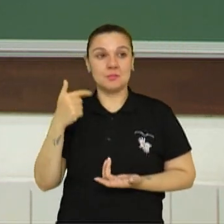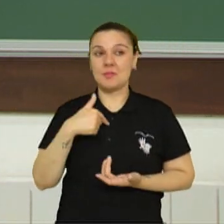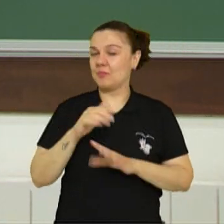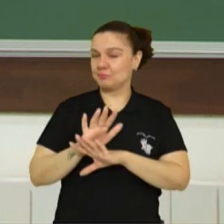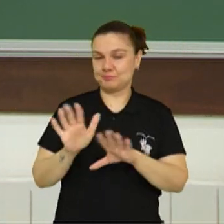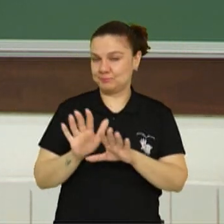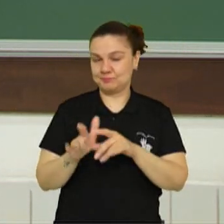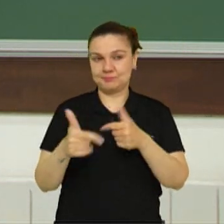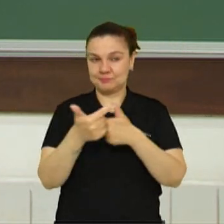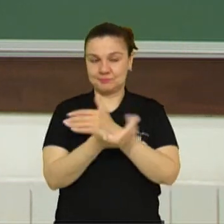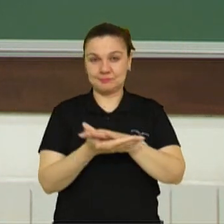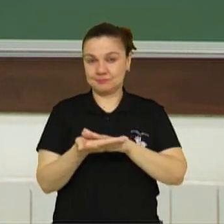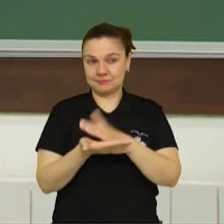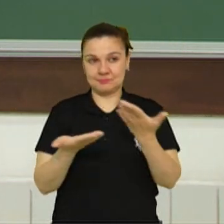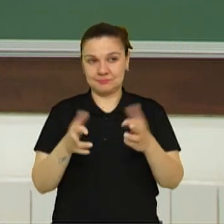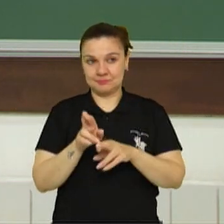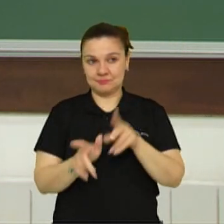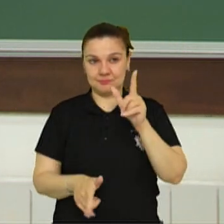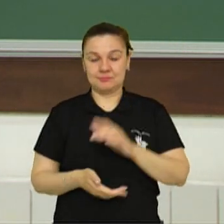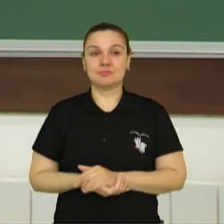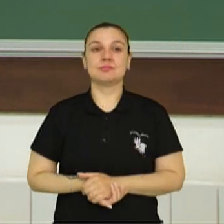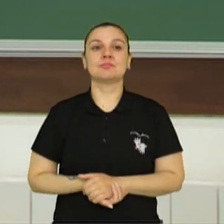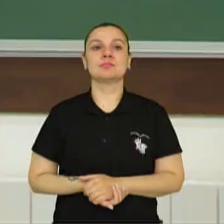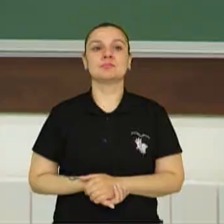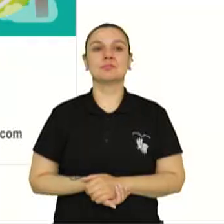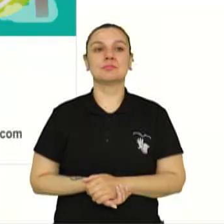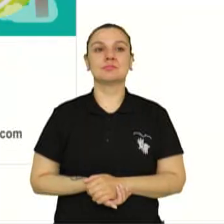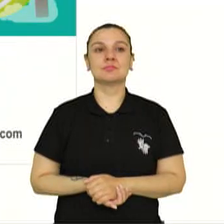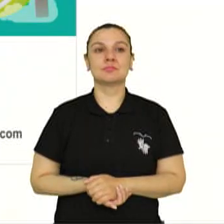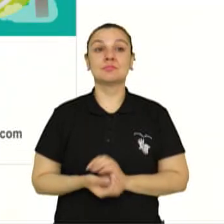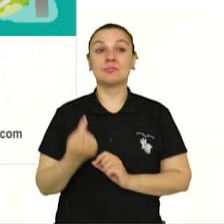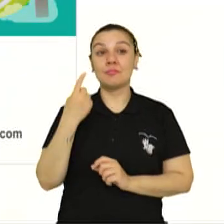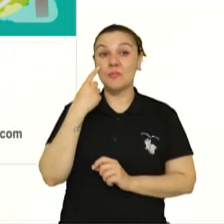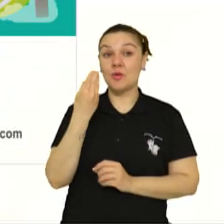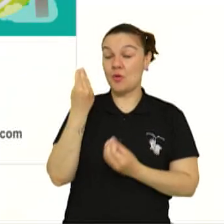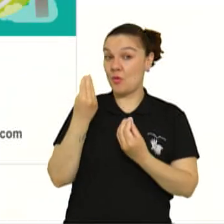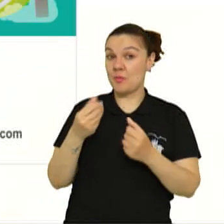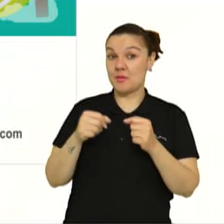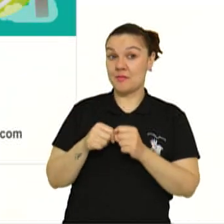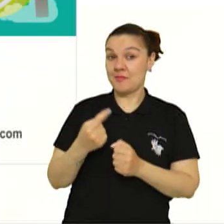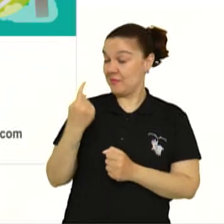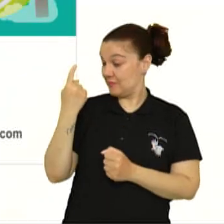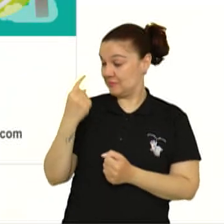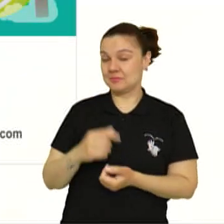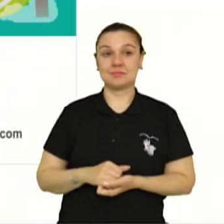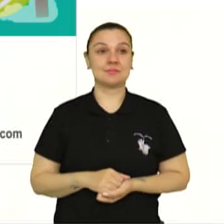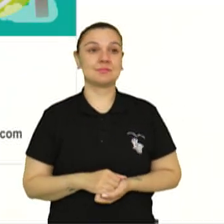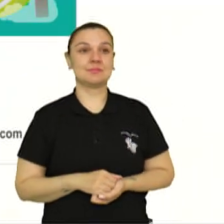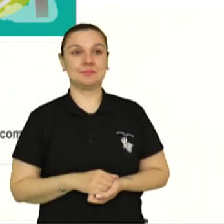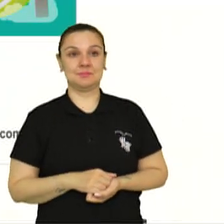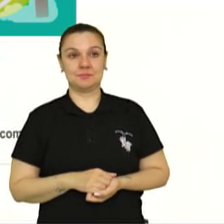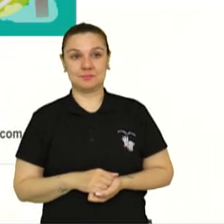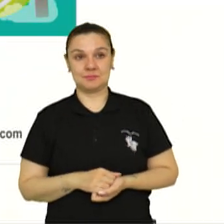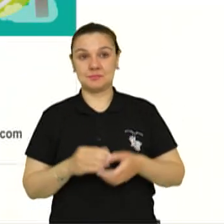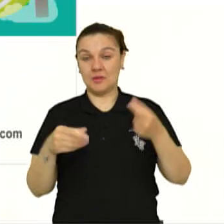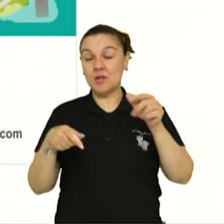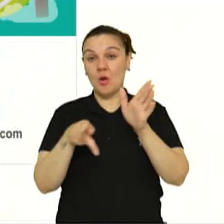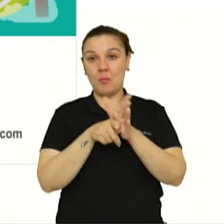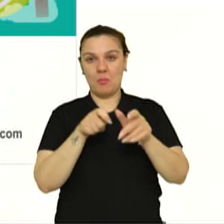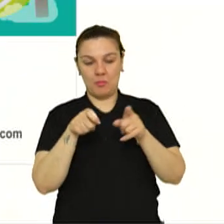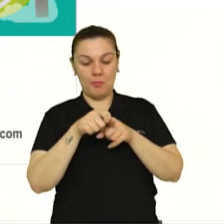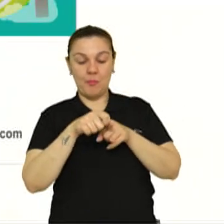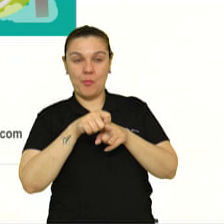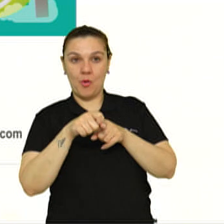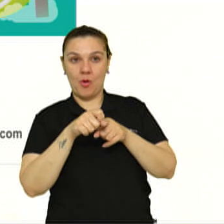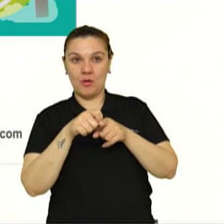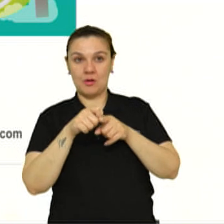tá? Não tem especificidade. E aqui como é feita a fabricação. Então, isso aqui é borracha,